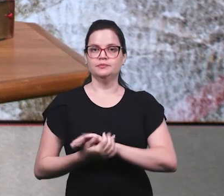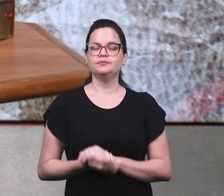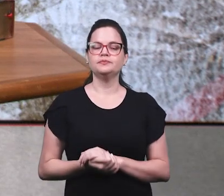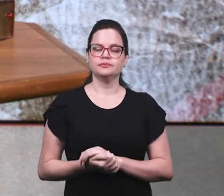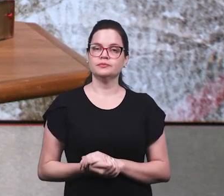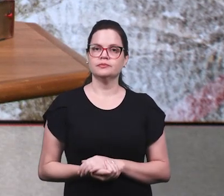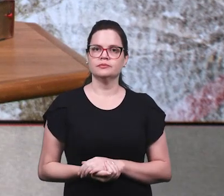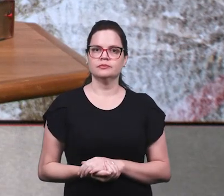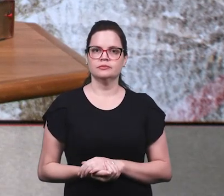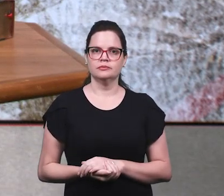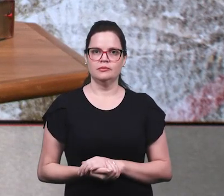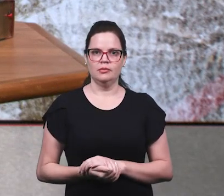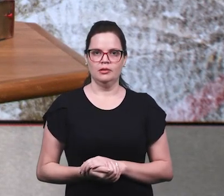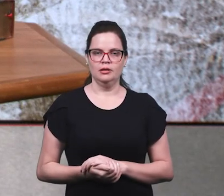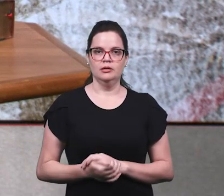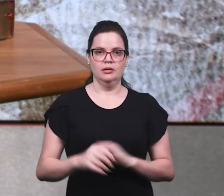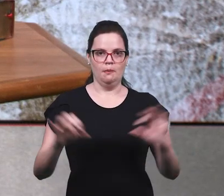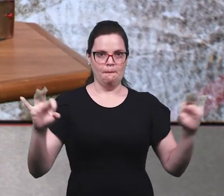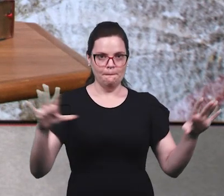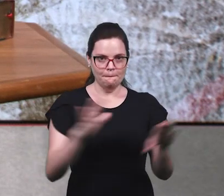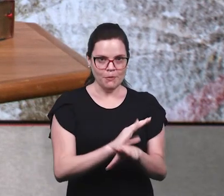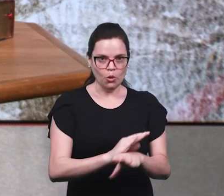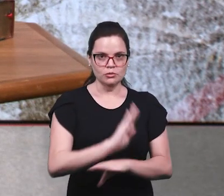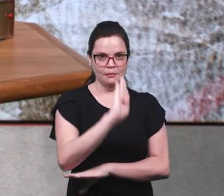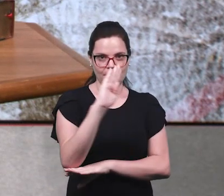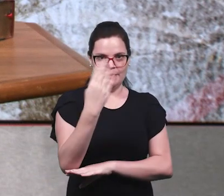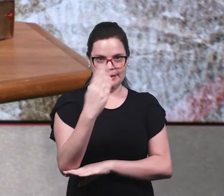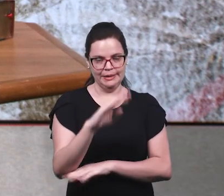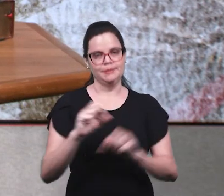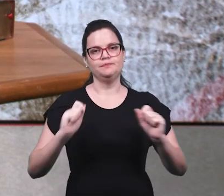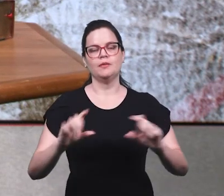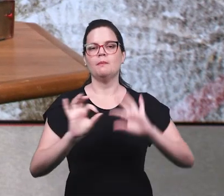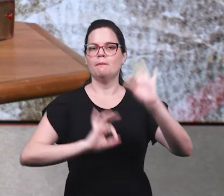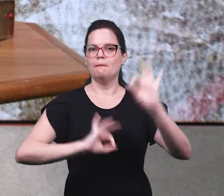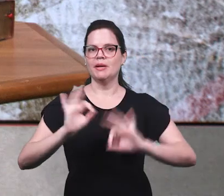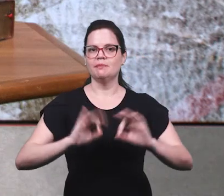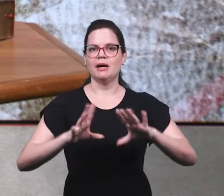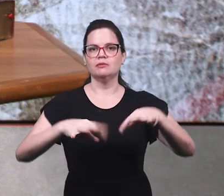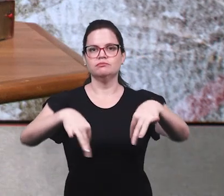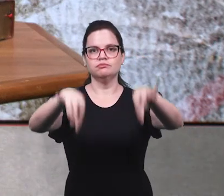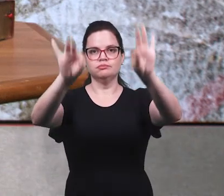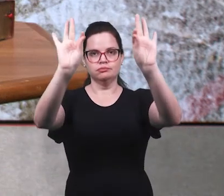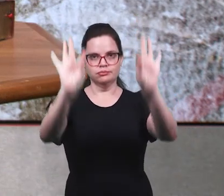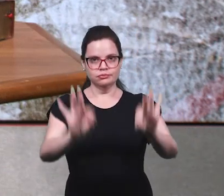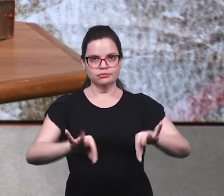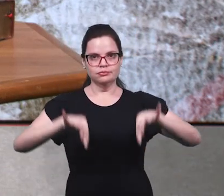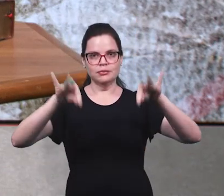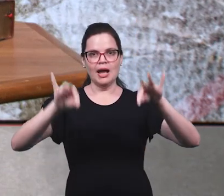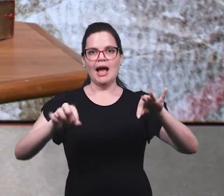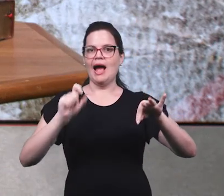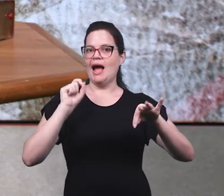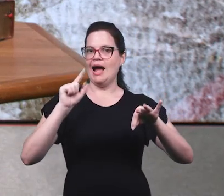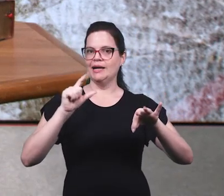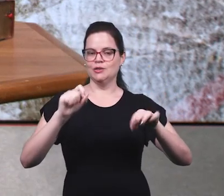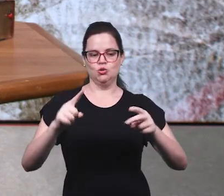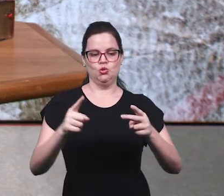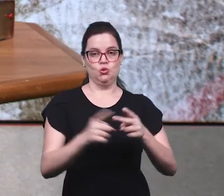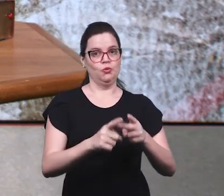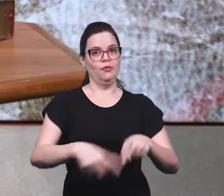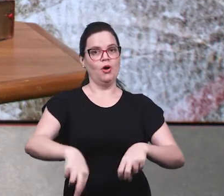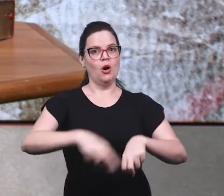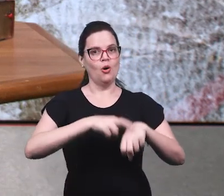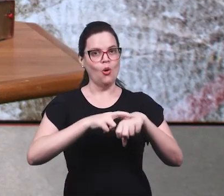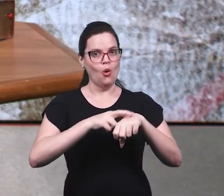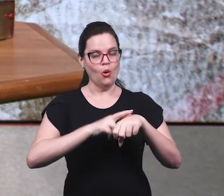Depois farás um véu de azul, e púrpura, e carmesim, e de linho fino torcido,